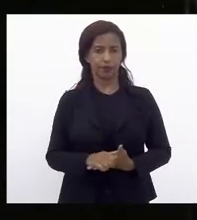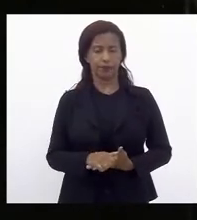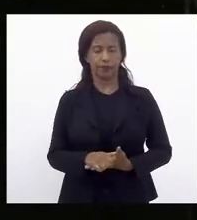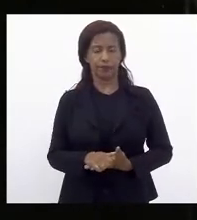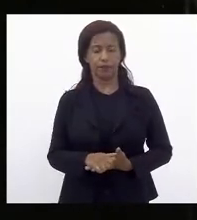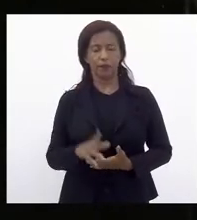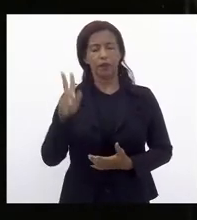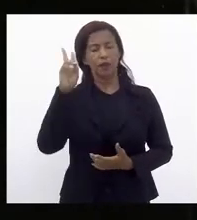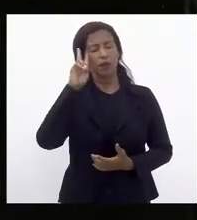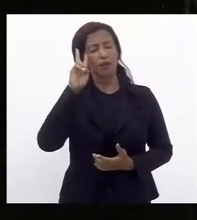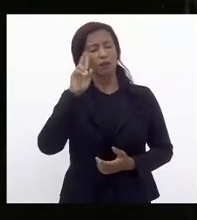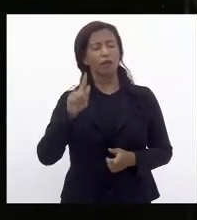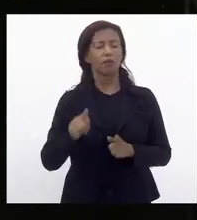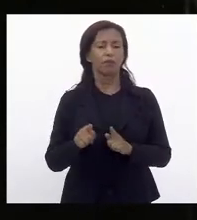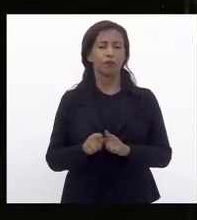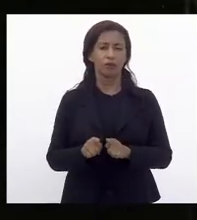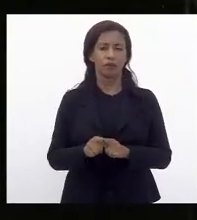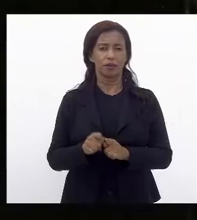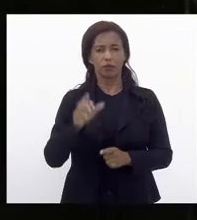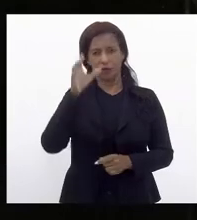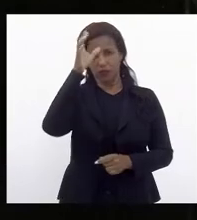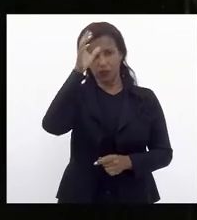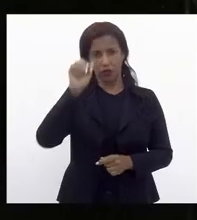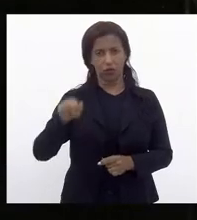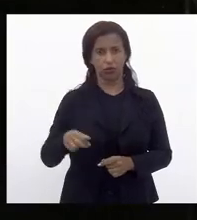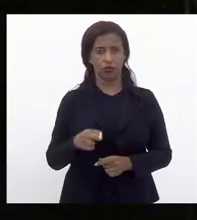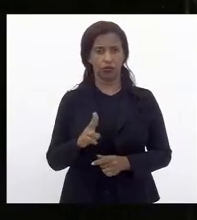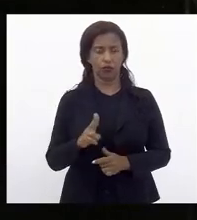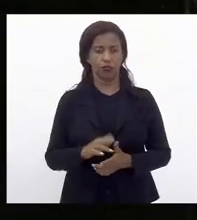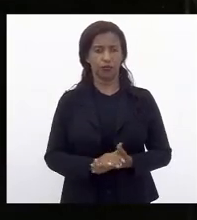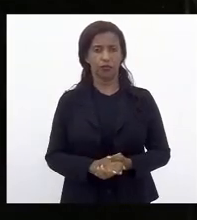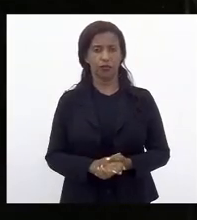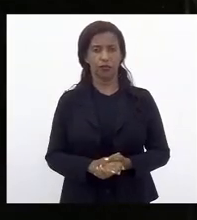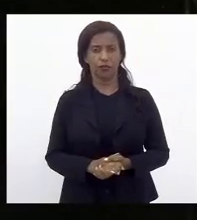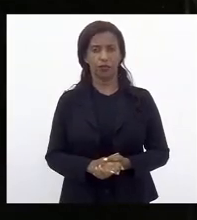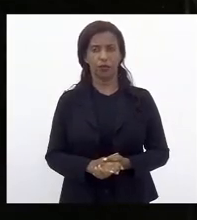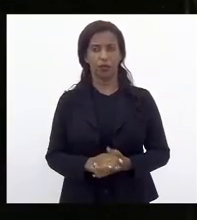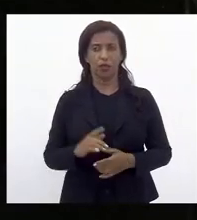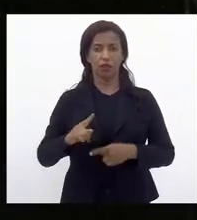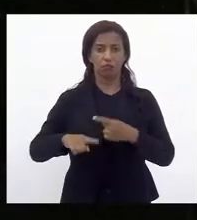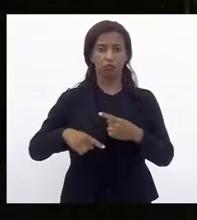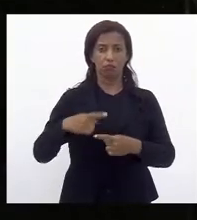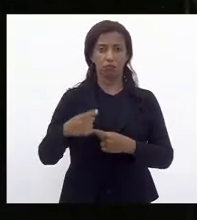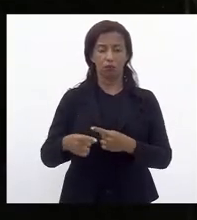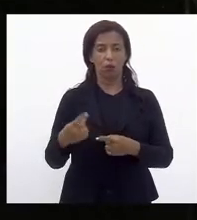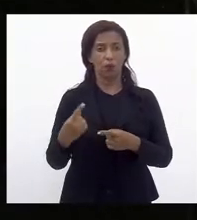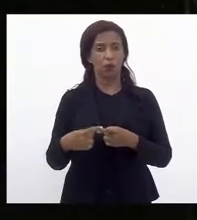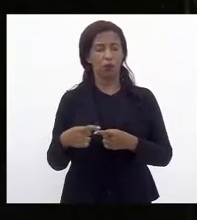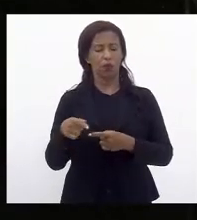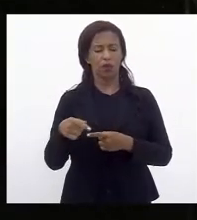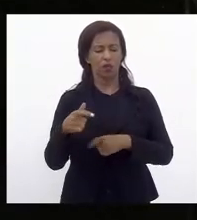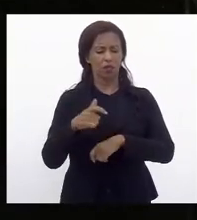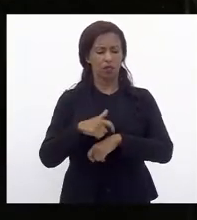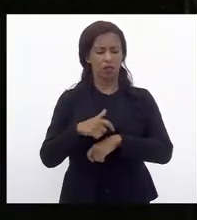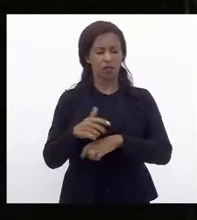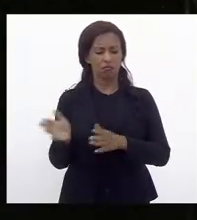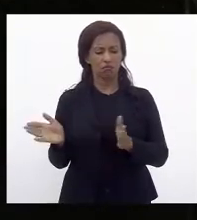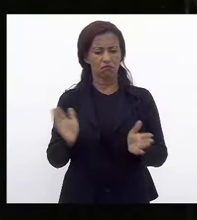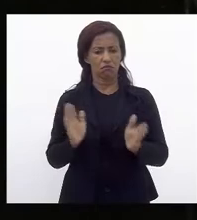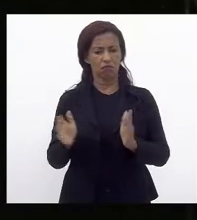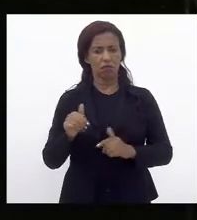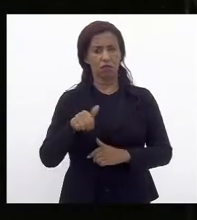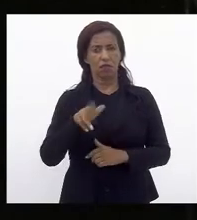E me lembro também, deputada Tia Ju, que posteriormente, porque nessa época